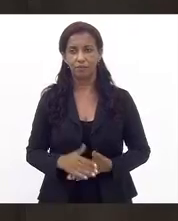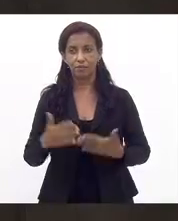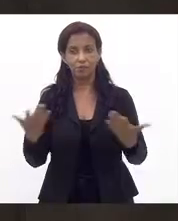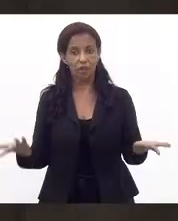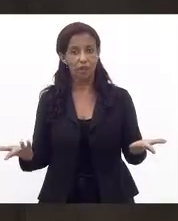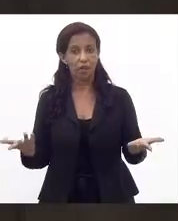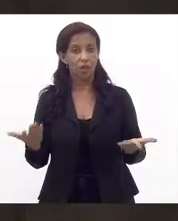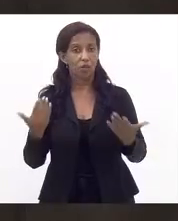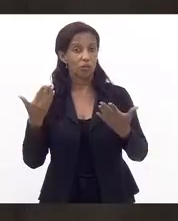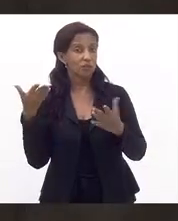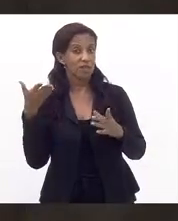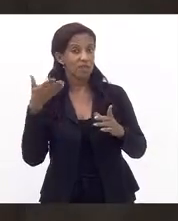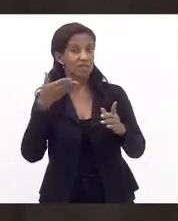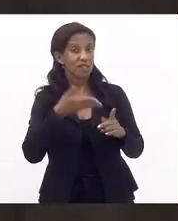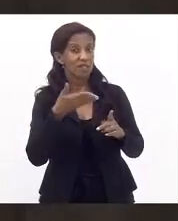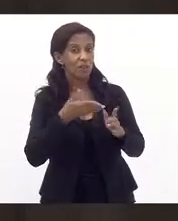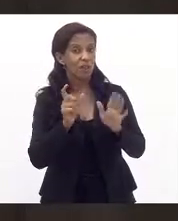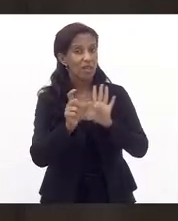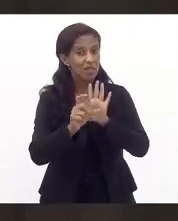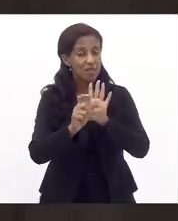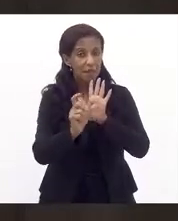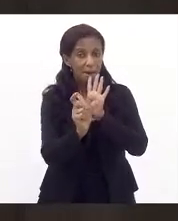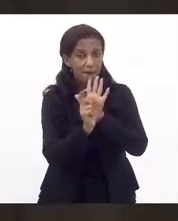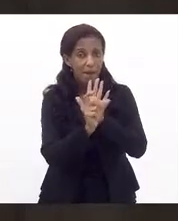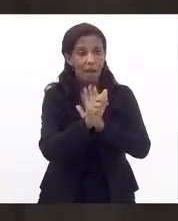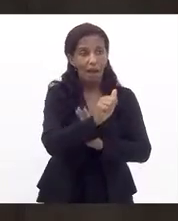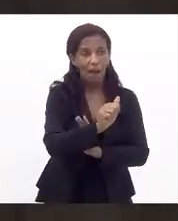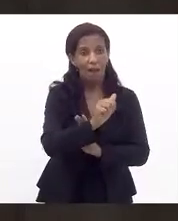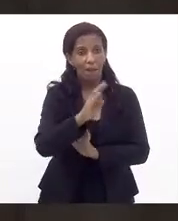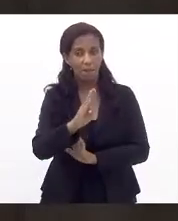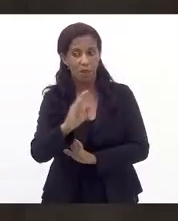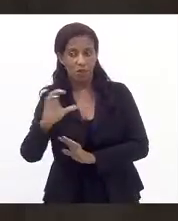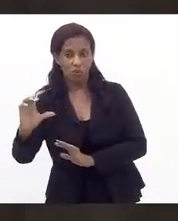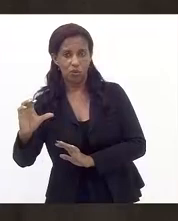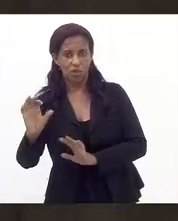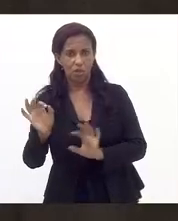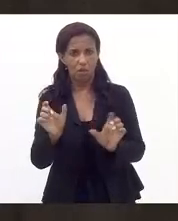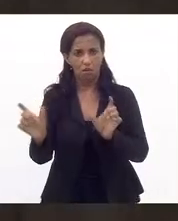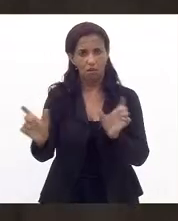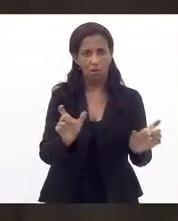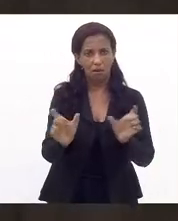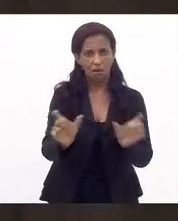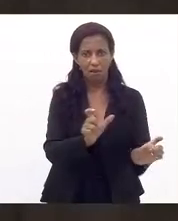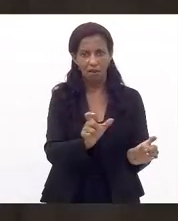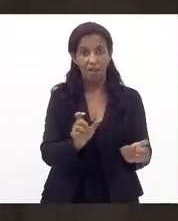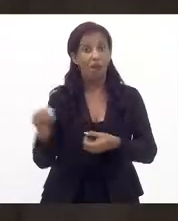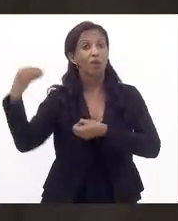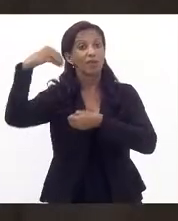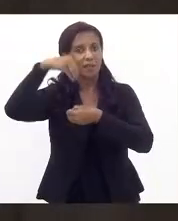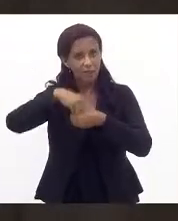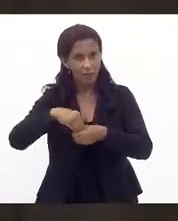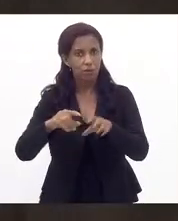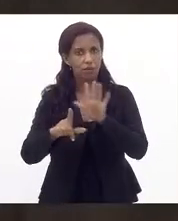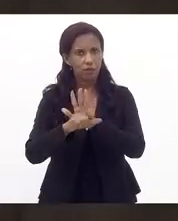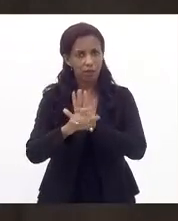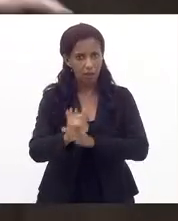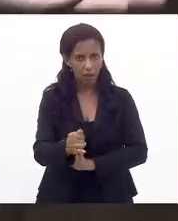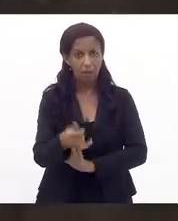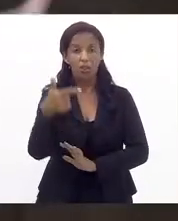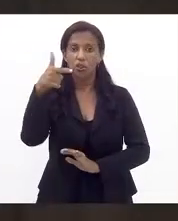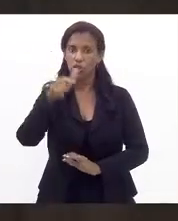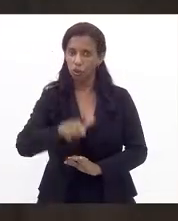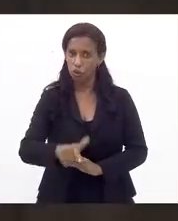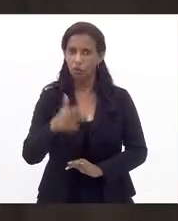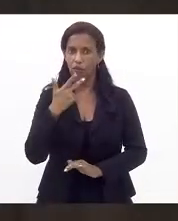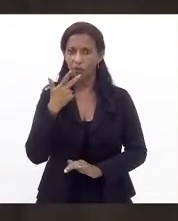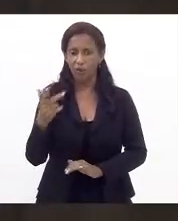não tá se fazendo menção a esse benefício A ou B ou se aqueles previstos na legislação Mais uma